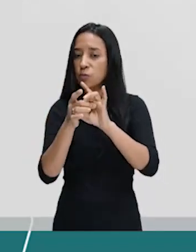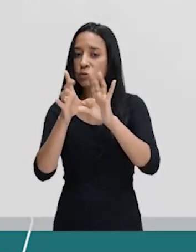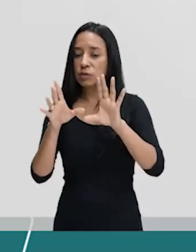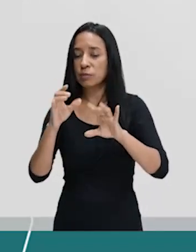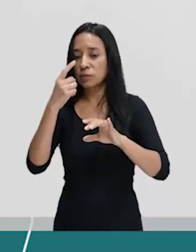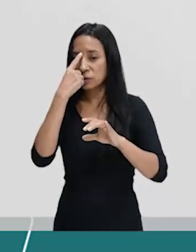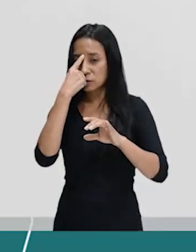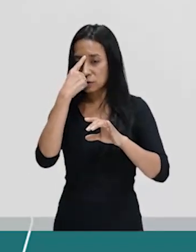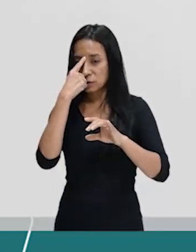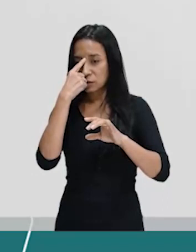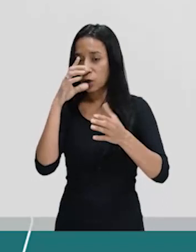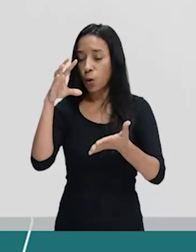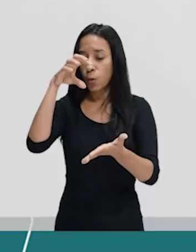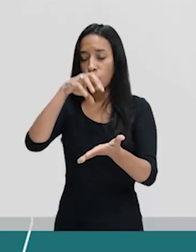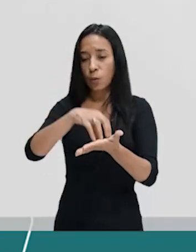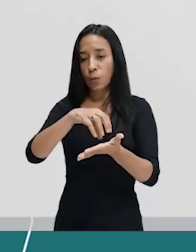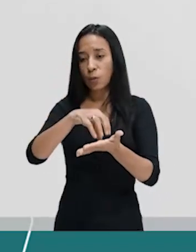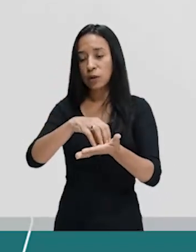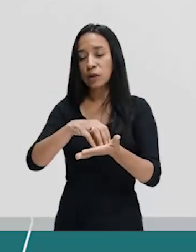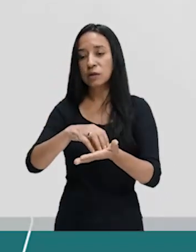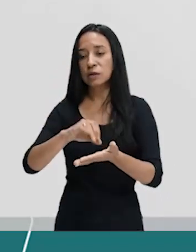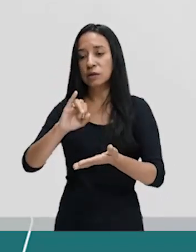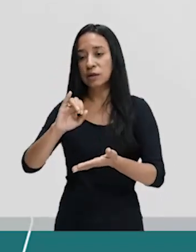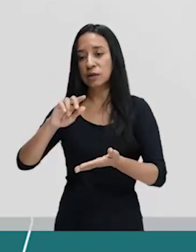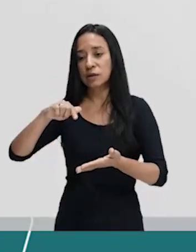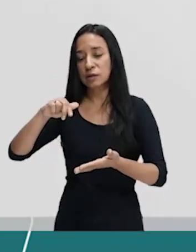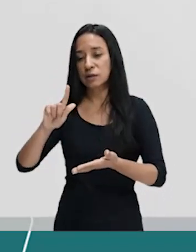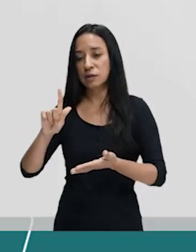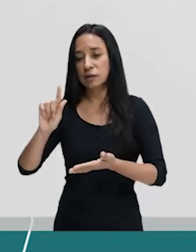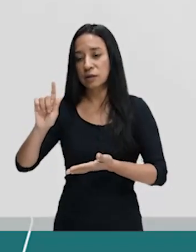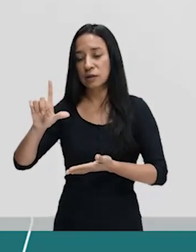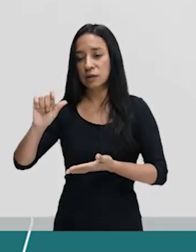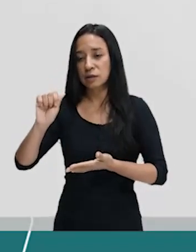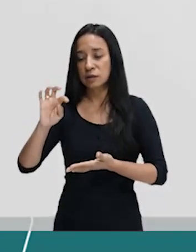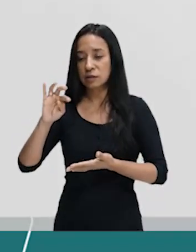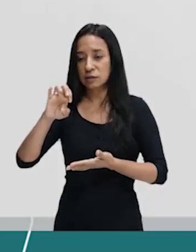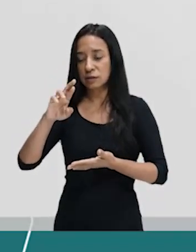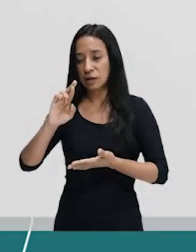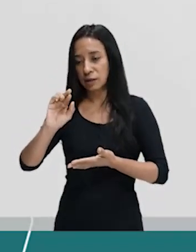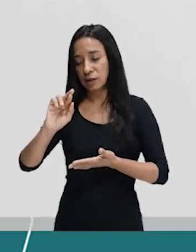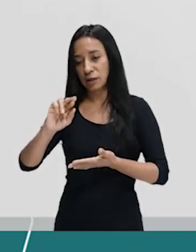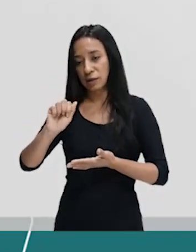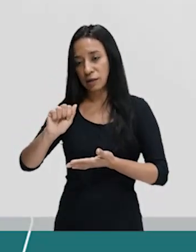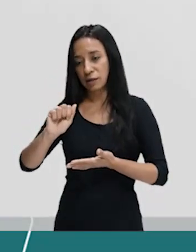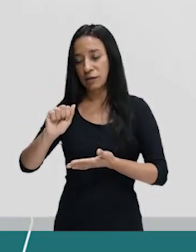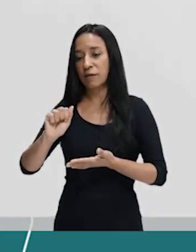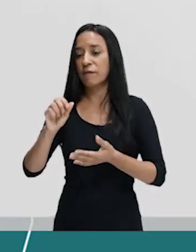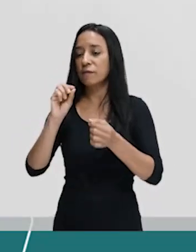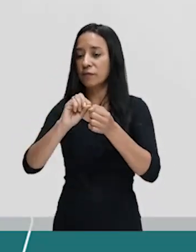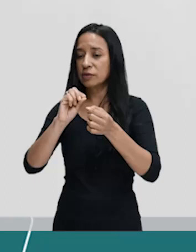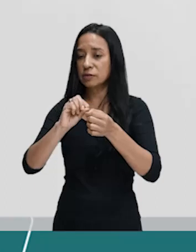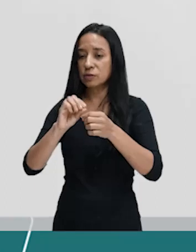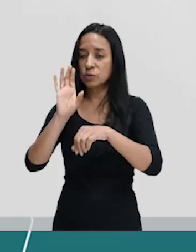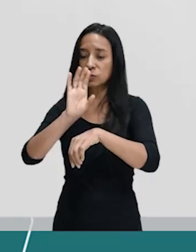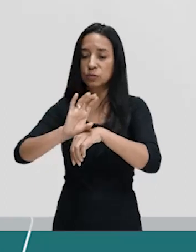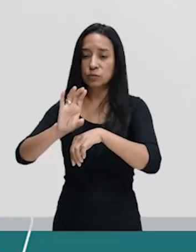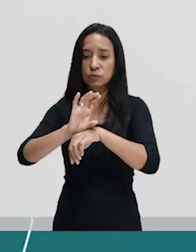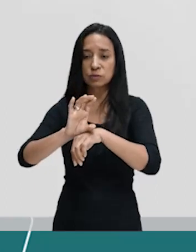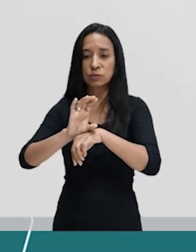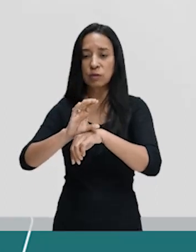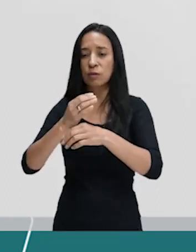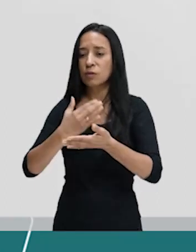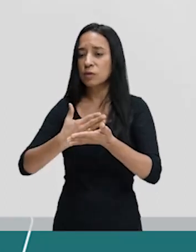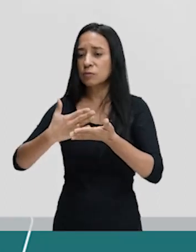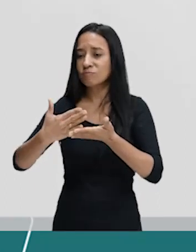Reino Unido, né, da Inglaterra, se tornaram independentes e fizeram uma Constituição. Desde essa Constituição, o sistema de casta está proibido.